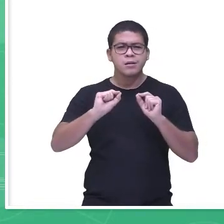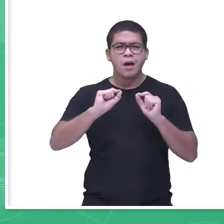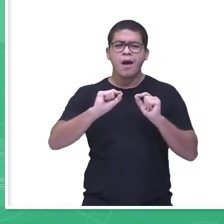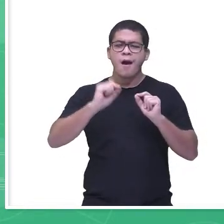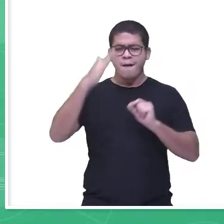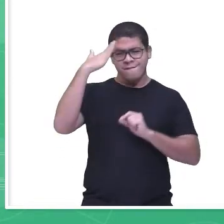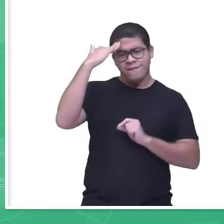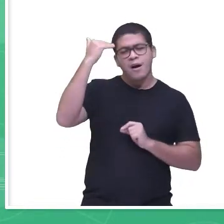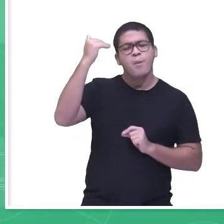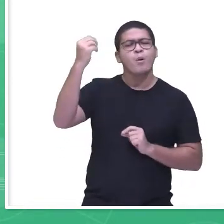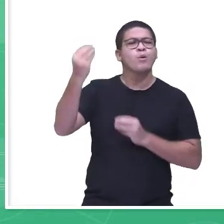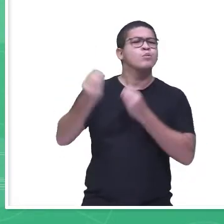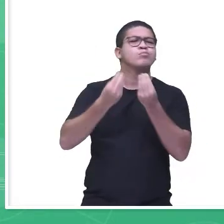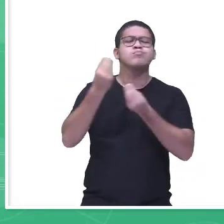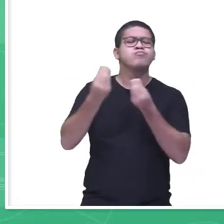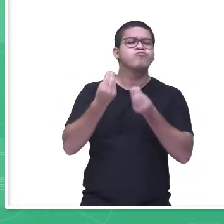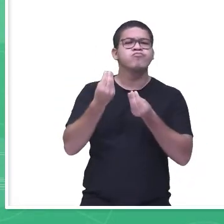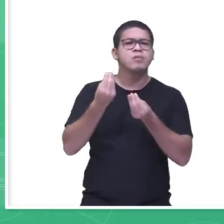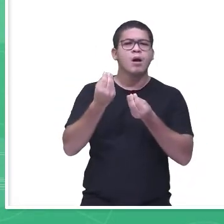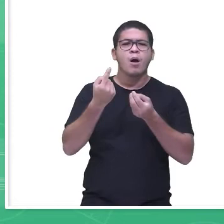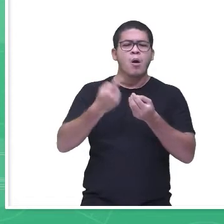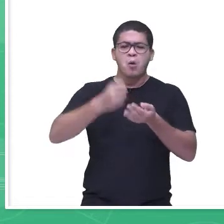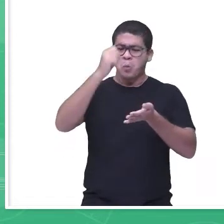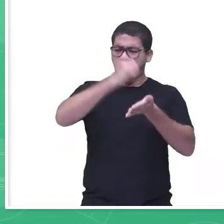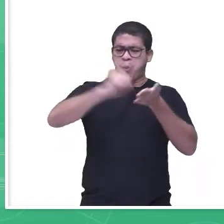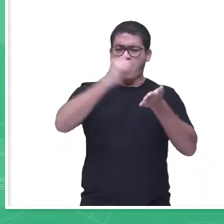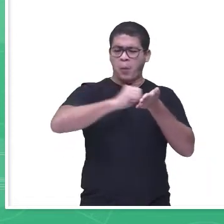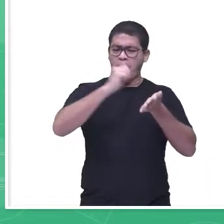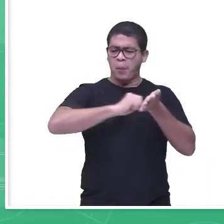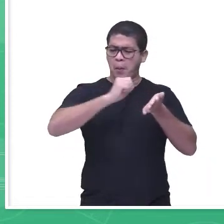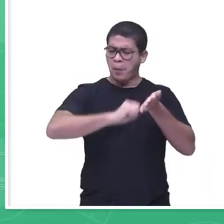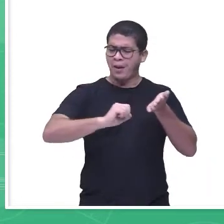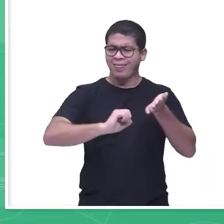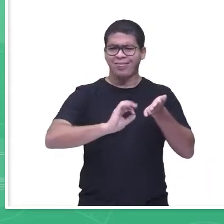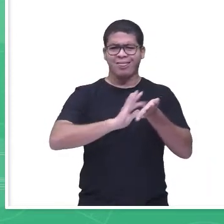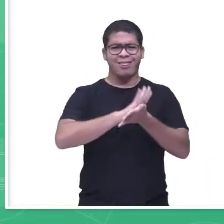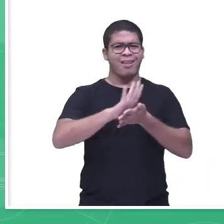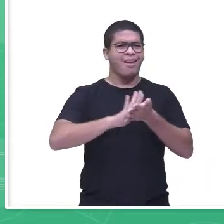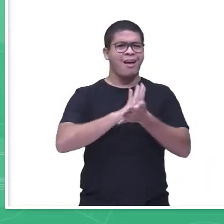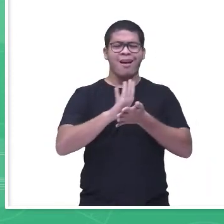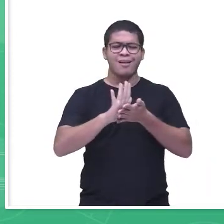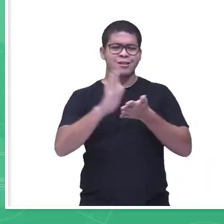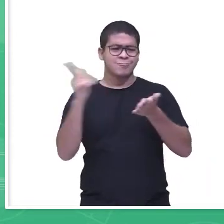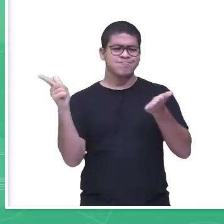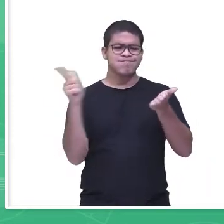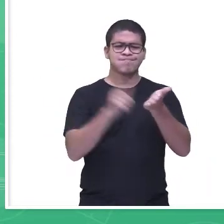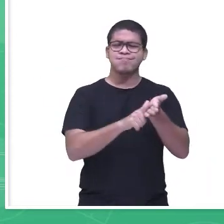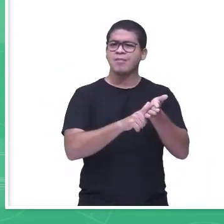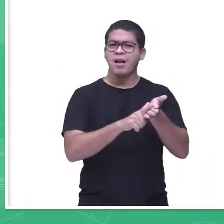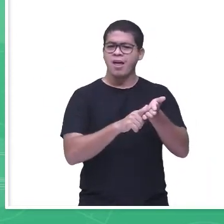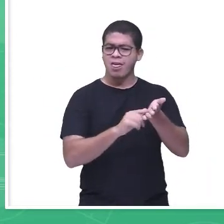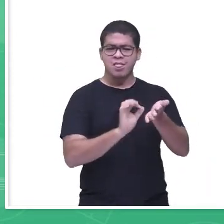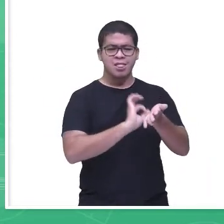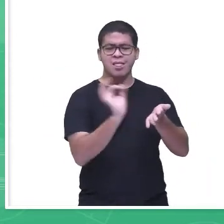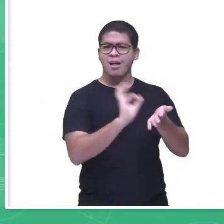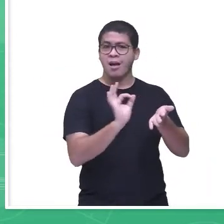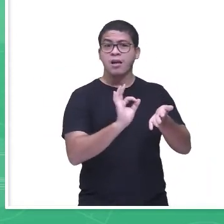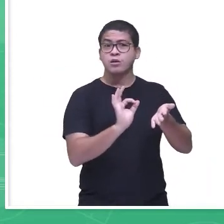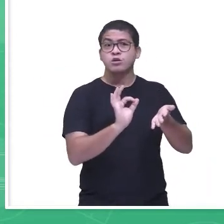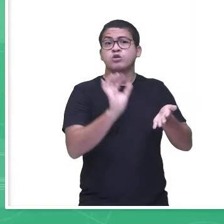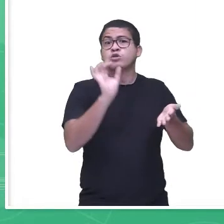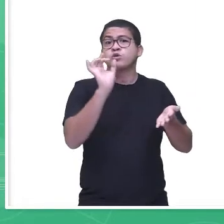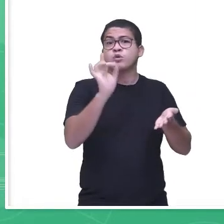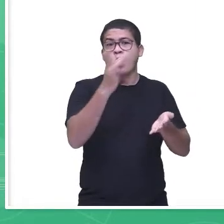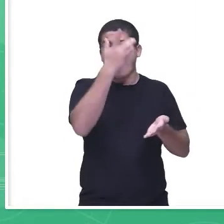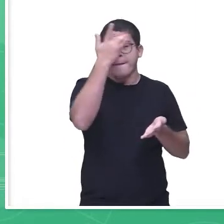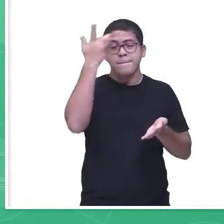que ele não deixou nada escrito. Sócrates não deixou nada escrito. Tudo o que nós sabemos de Sócrates é através do seu discípulo,